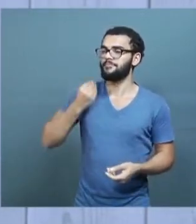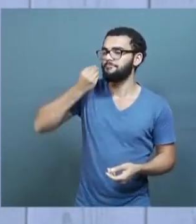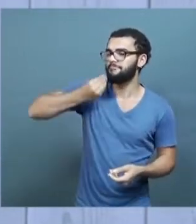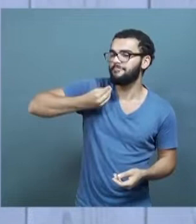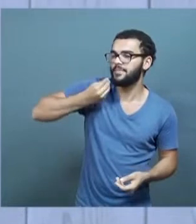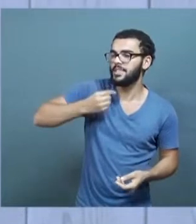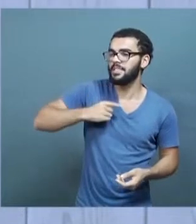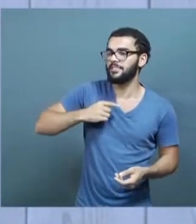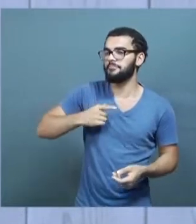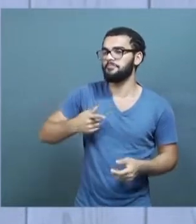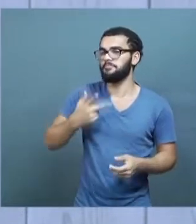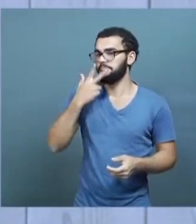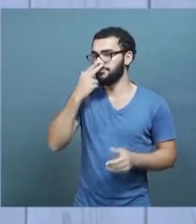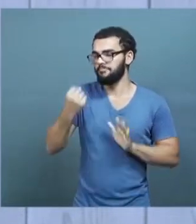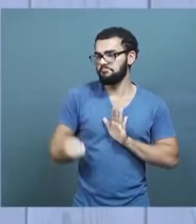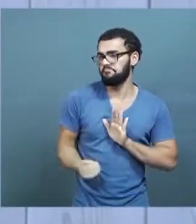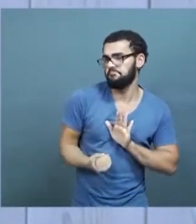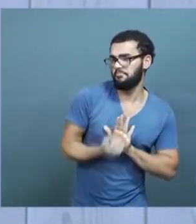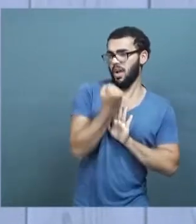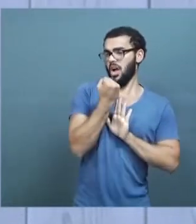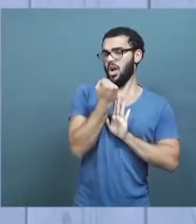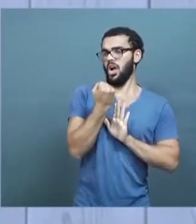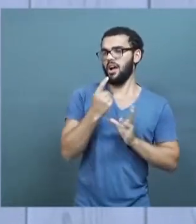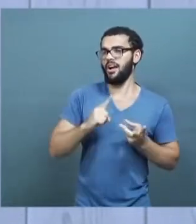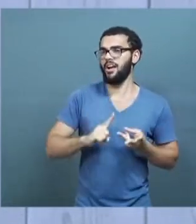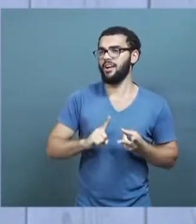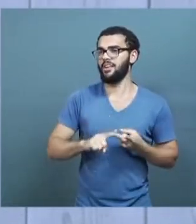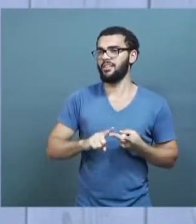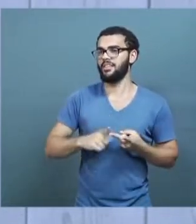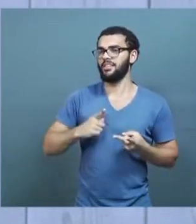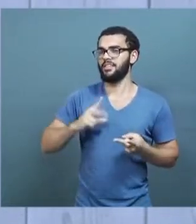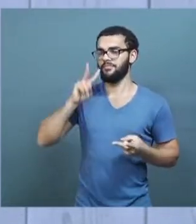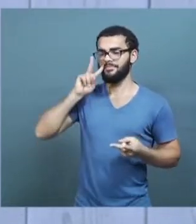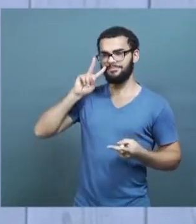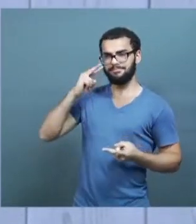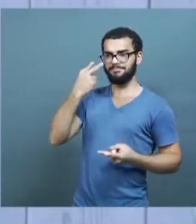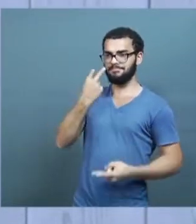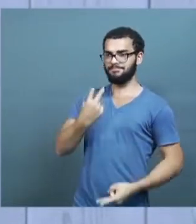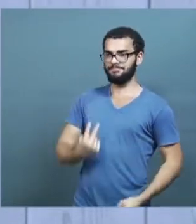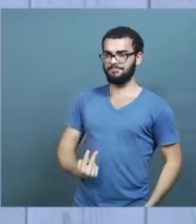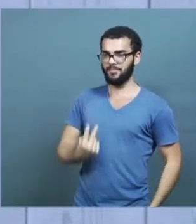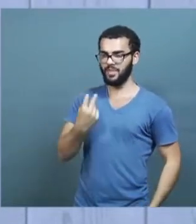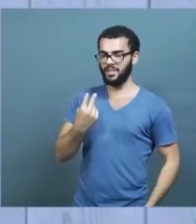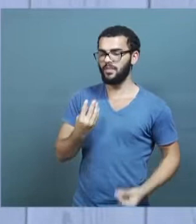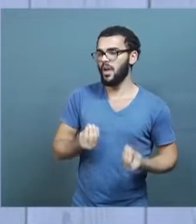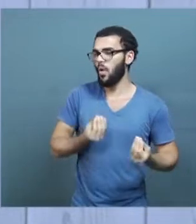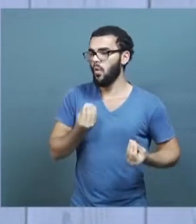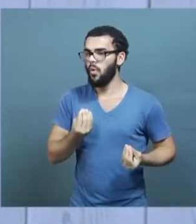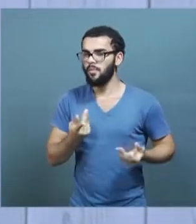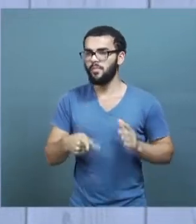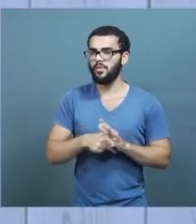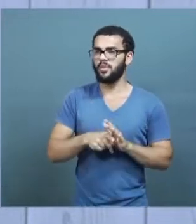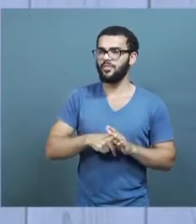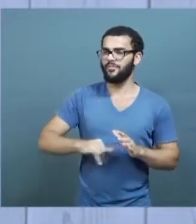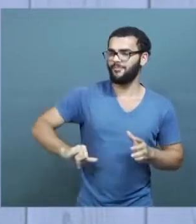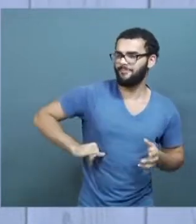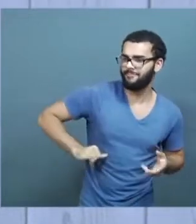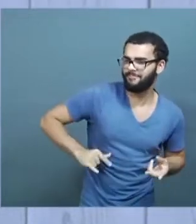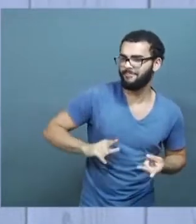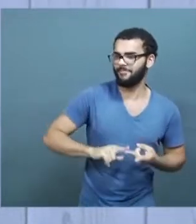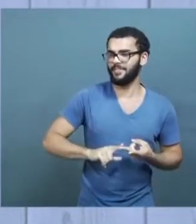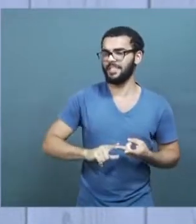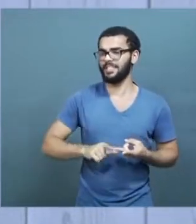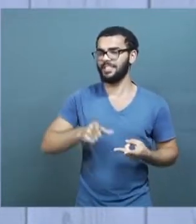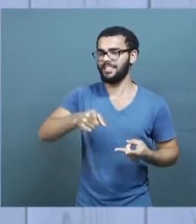experiências, significações afetivas, reconhecimento da dor, das fragilidades, das vulnerabilidades do